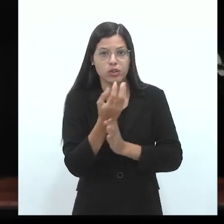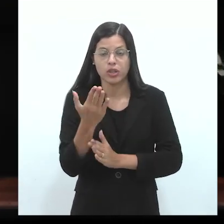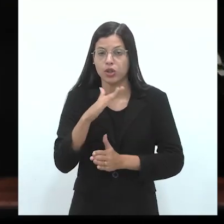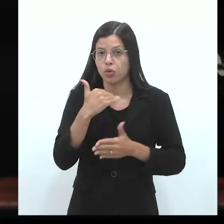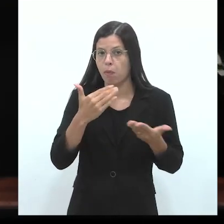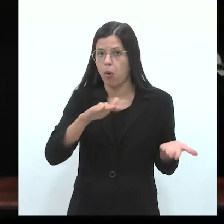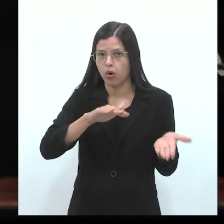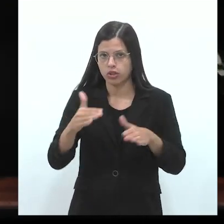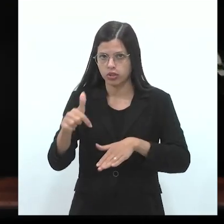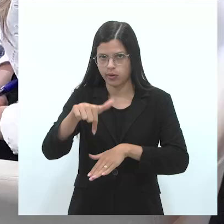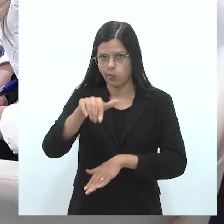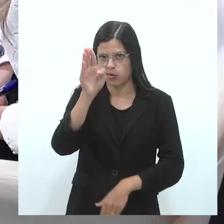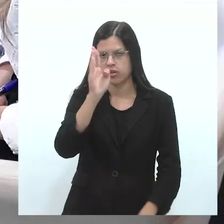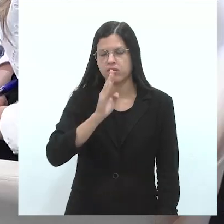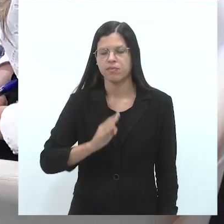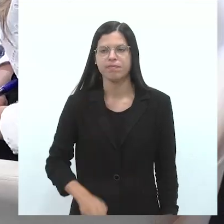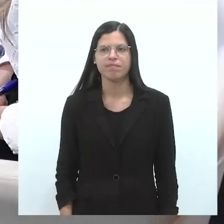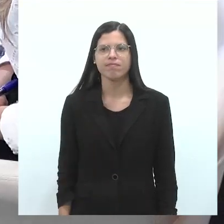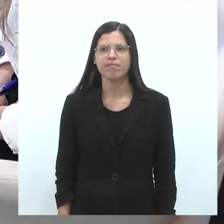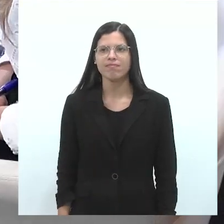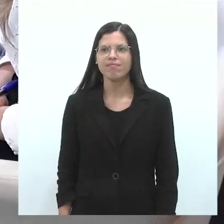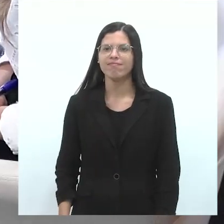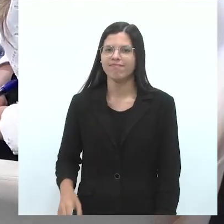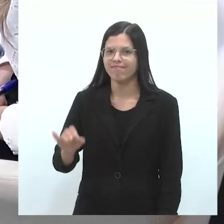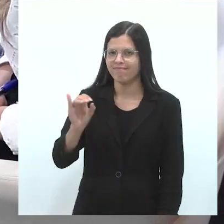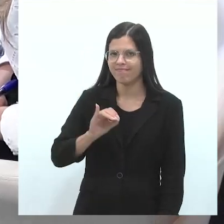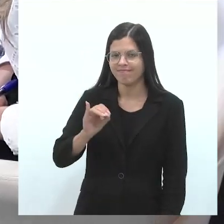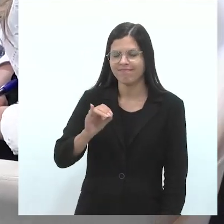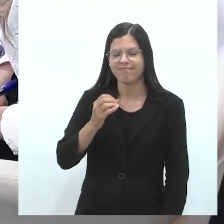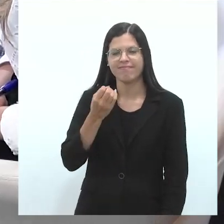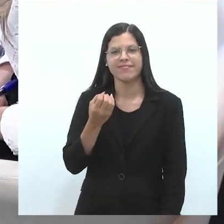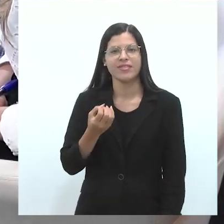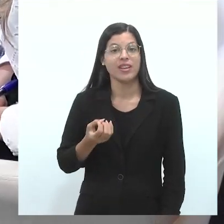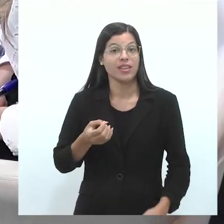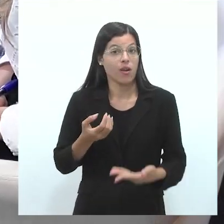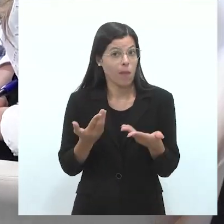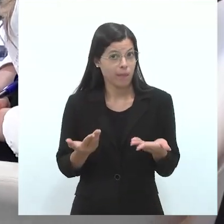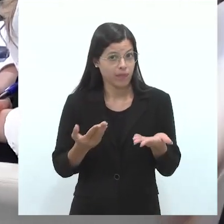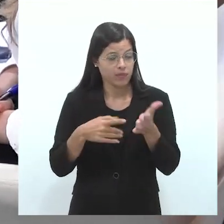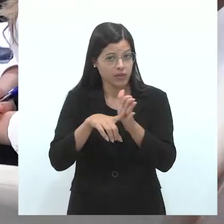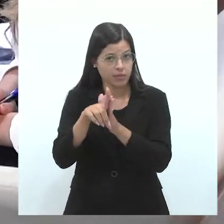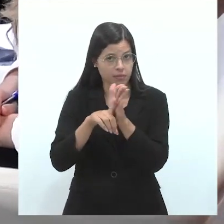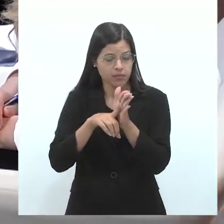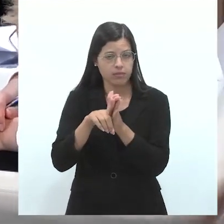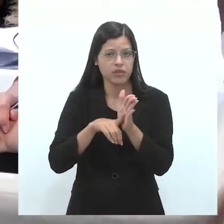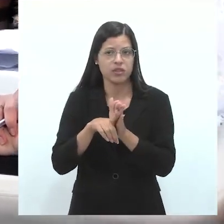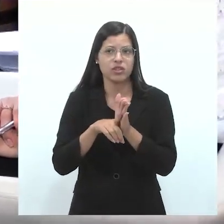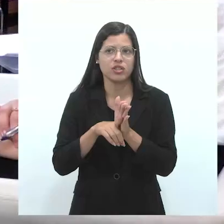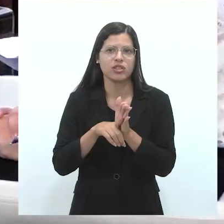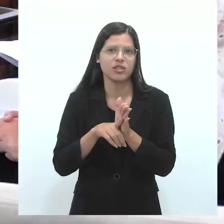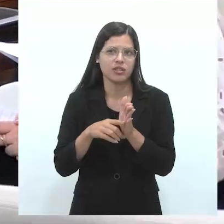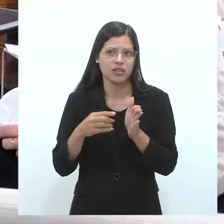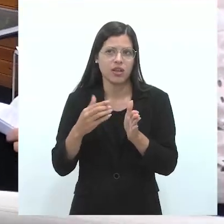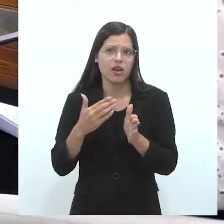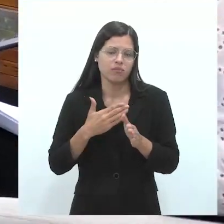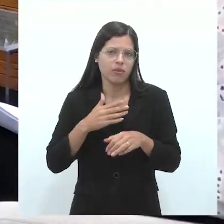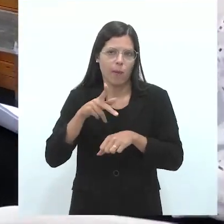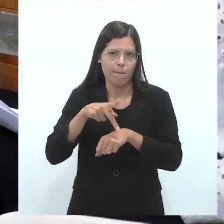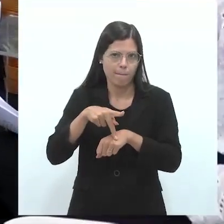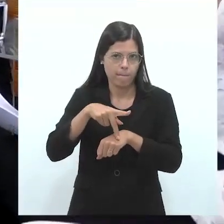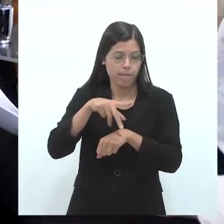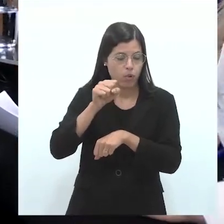no Brasil? Sim. Olá, Priscila. Olá, Renata. Essa pesquisa, ela foi, como você disse, né, parte do